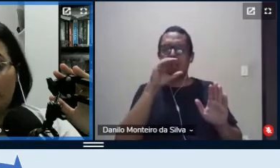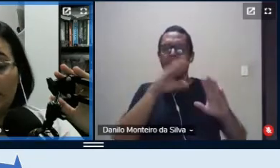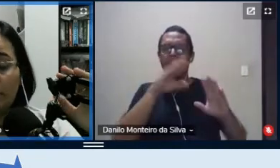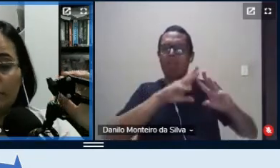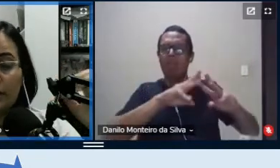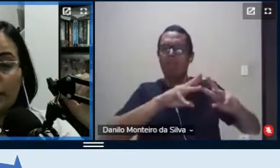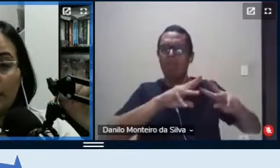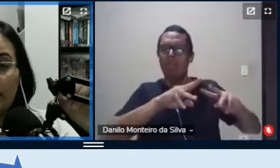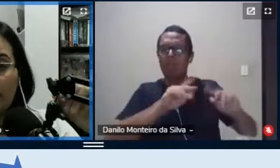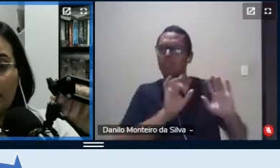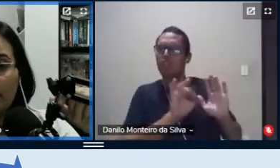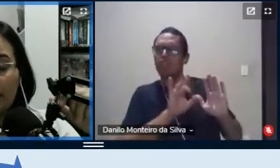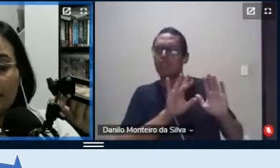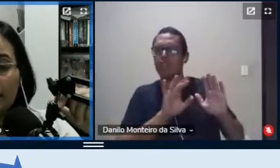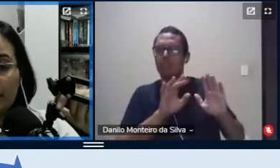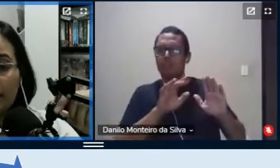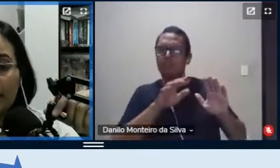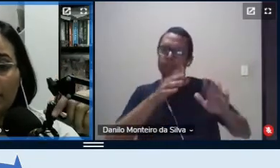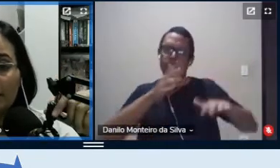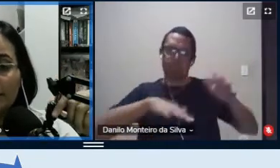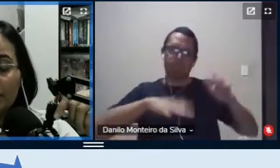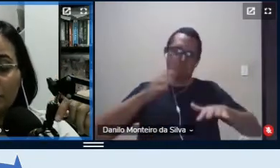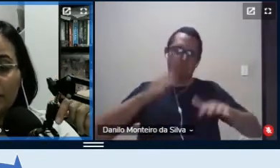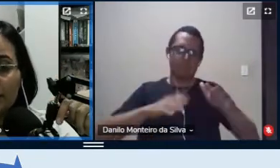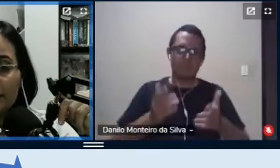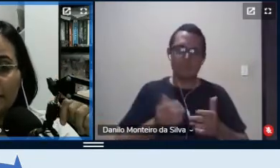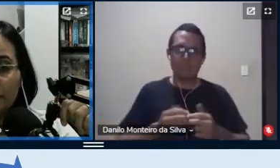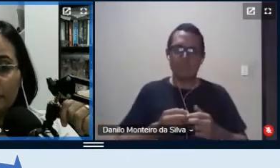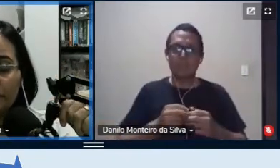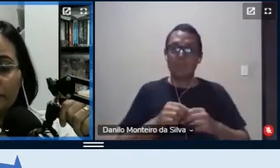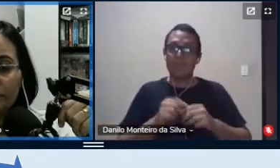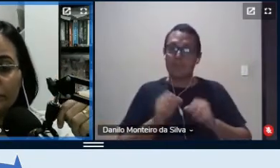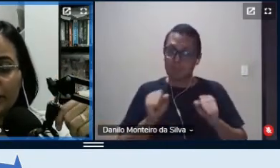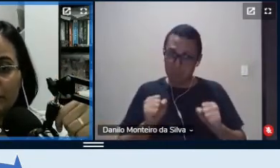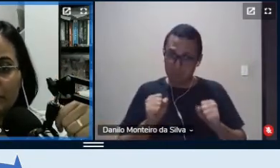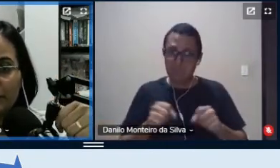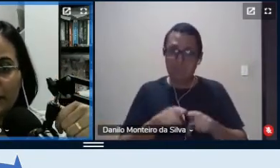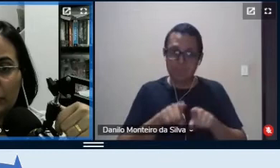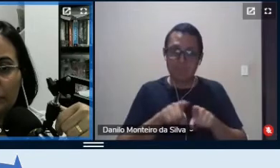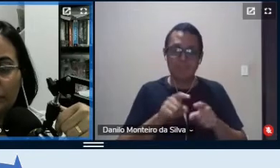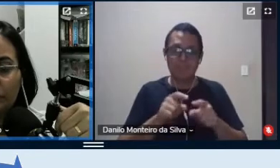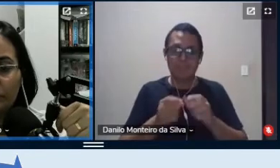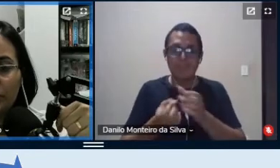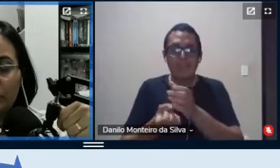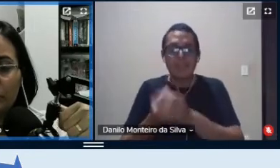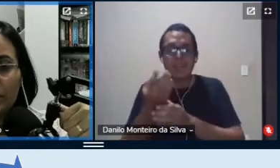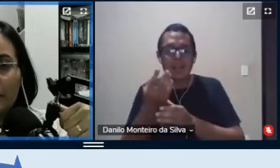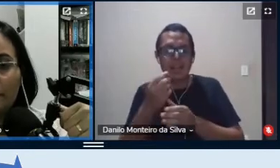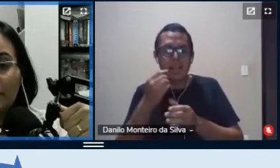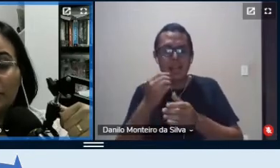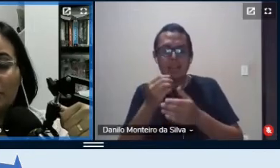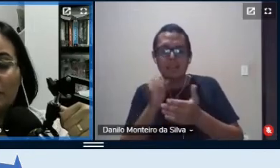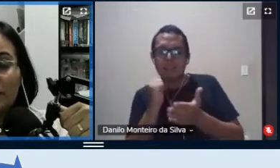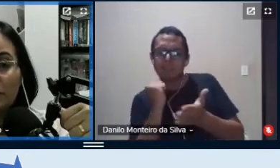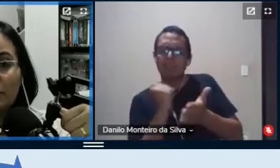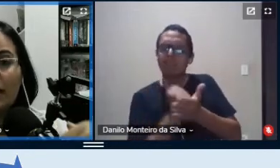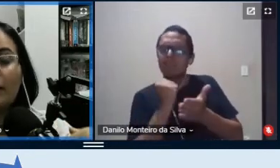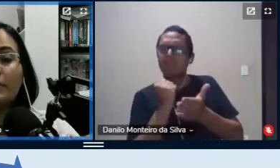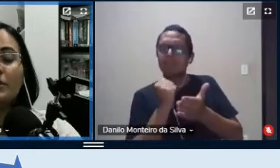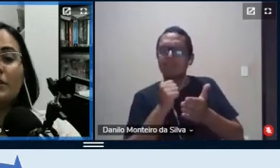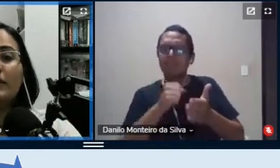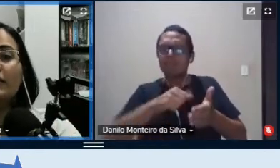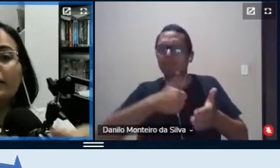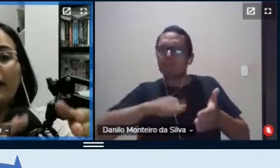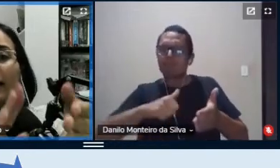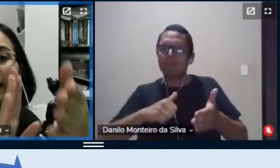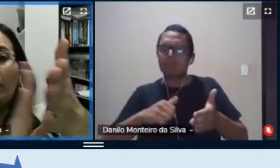pode também criar uma certificação daquele material. Então, para a gente certificar,